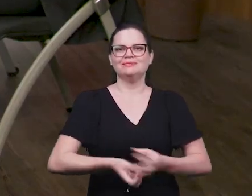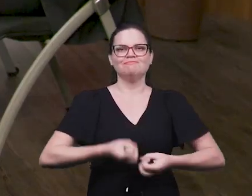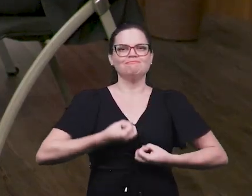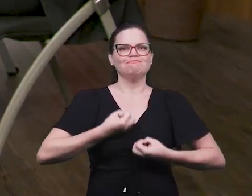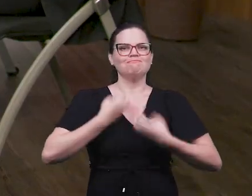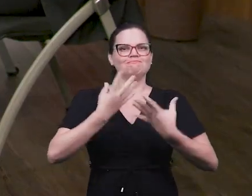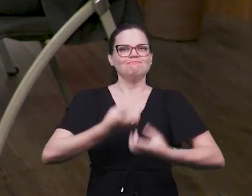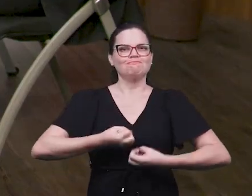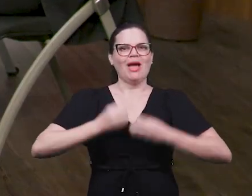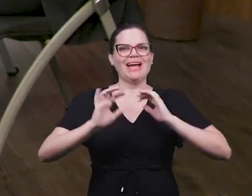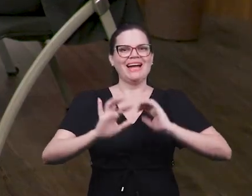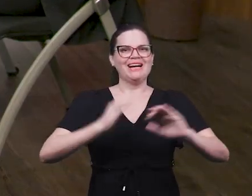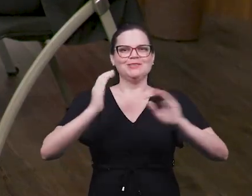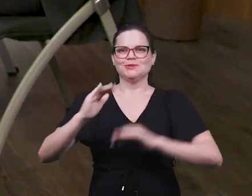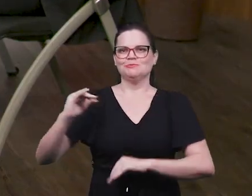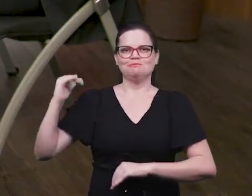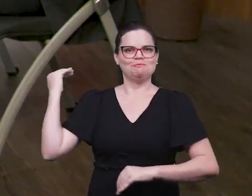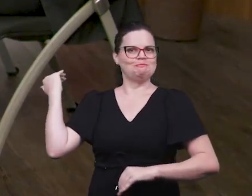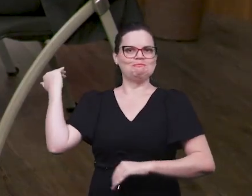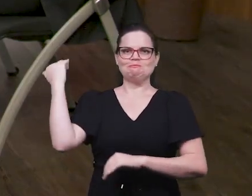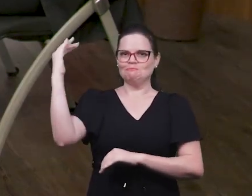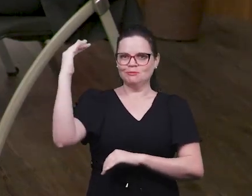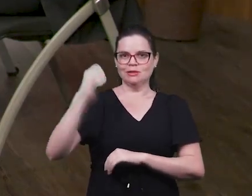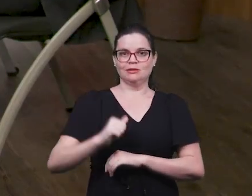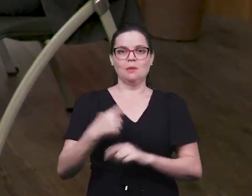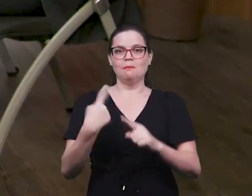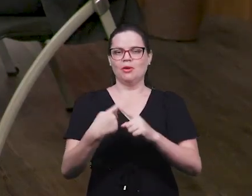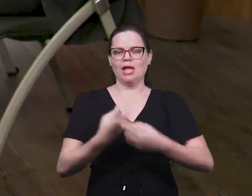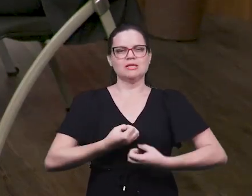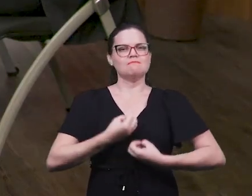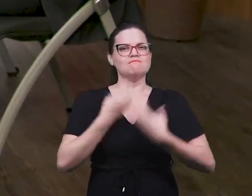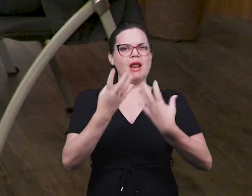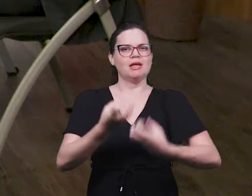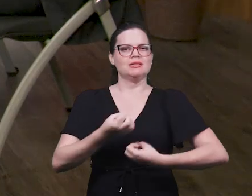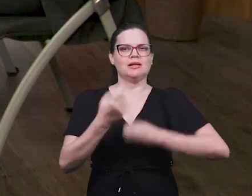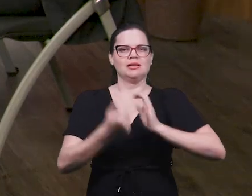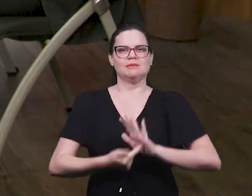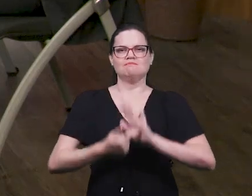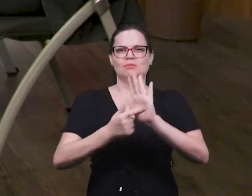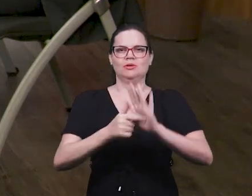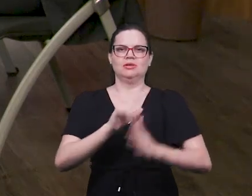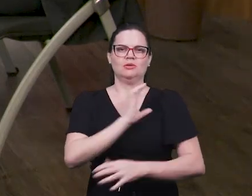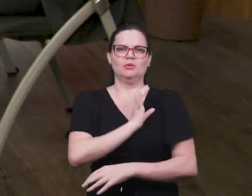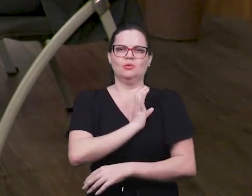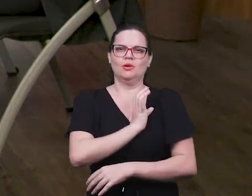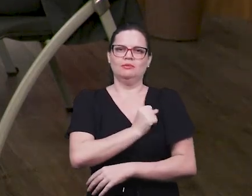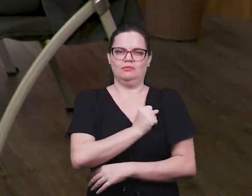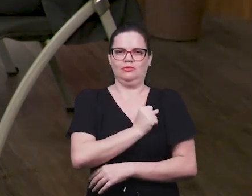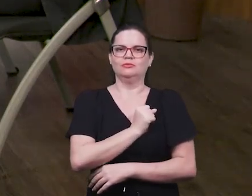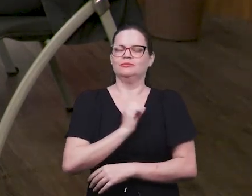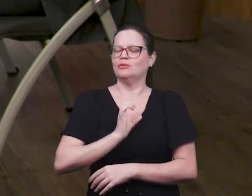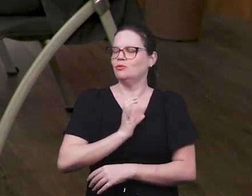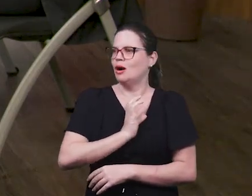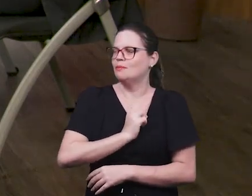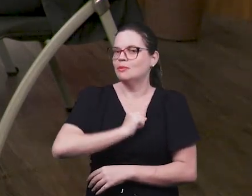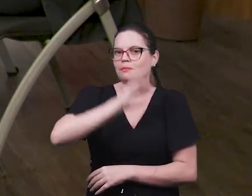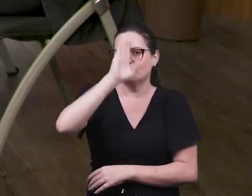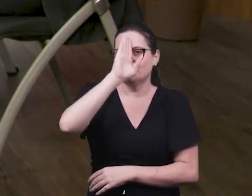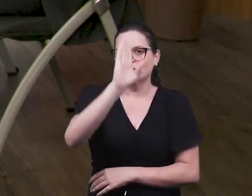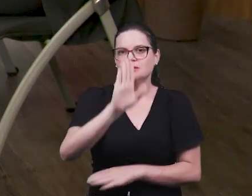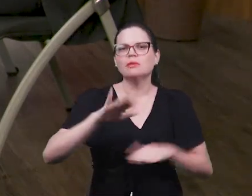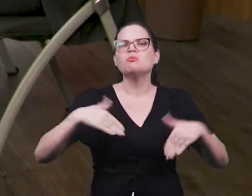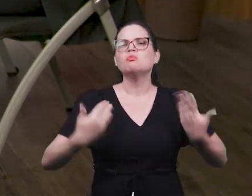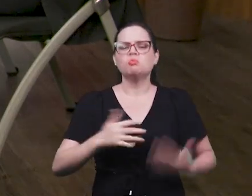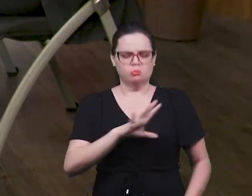expressão de amor que existe. Glória a Deus. É a maior demonstração de amor que nós podemos encontrar é na palavra de Deus. Que amor